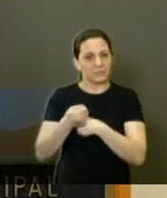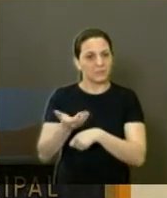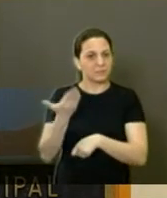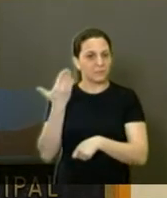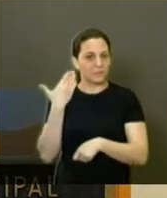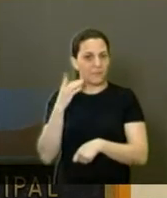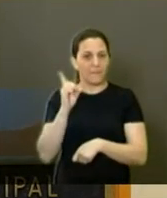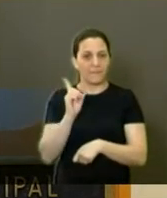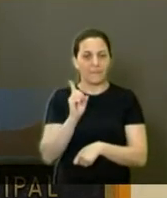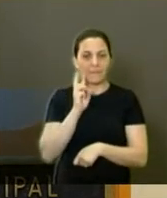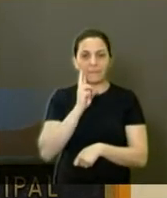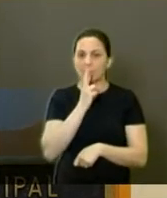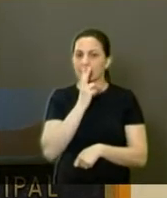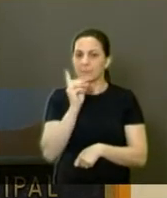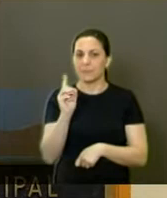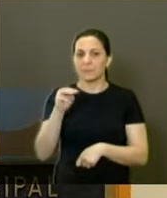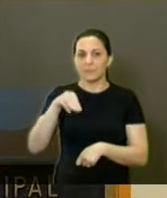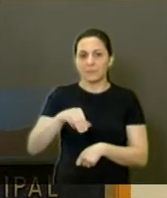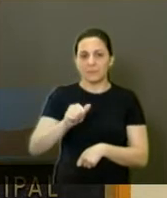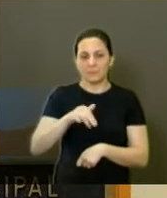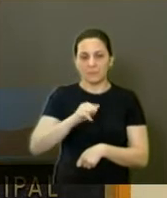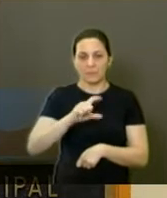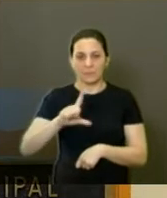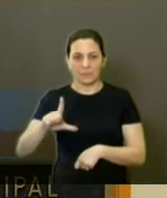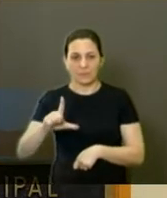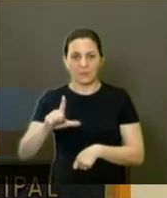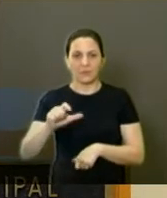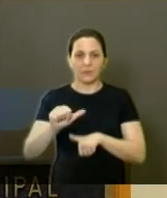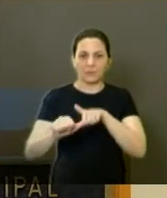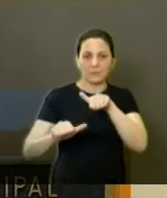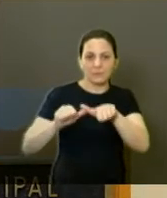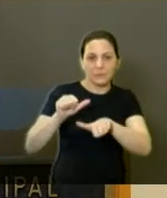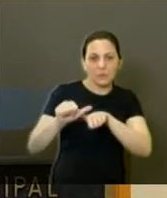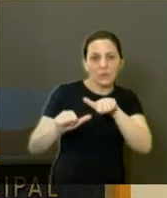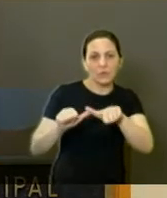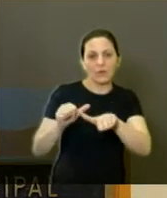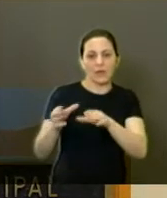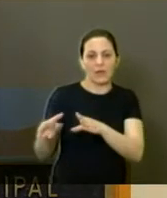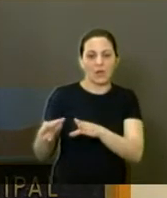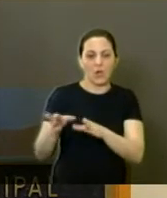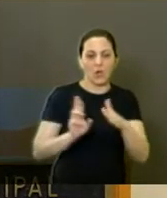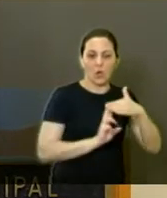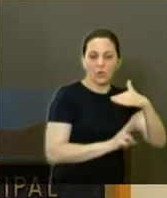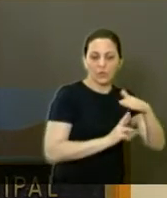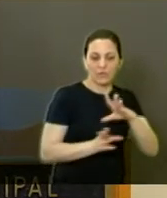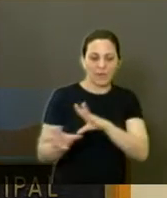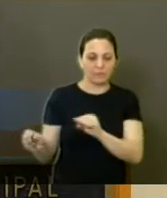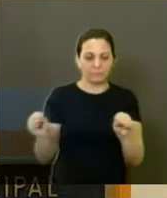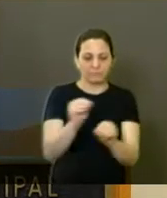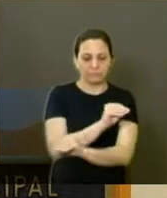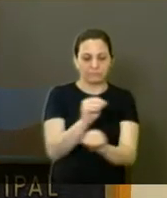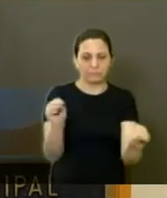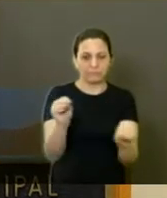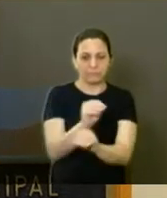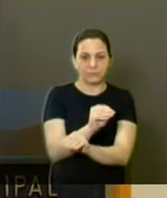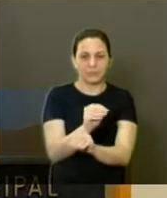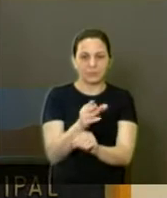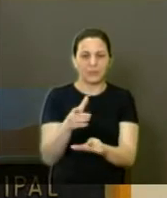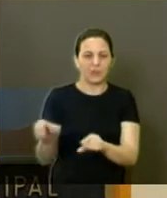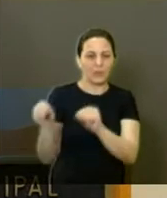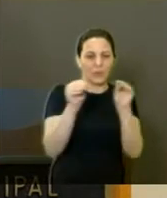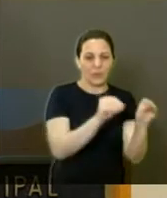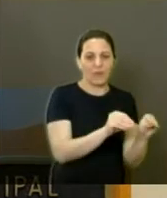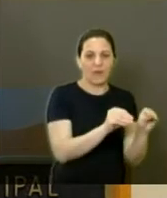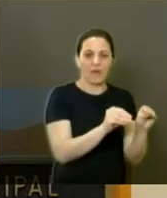Manuel, logicamente, acompanharia a transição da velha para a nova rodoviária, ou então quando se imaginou que, mesmo com a mudança